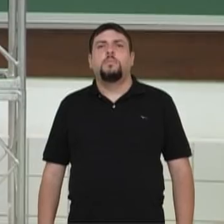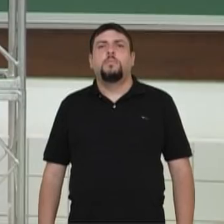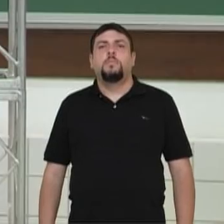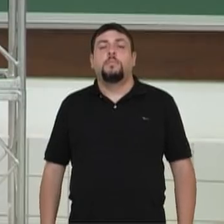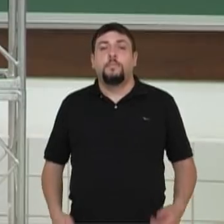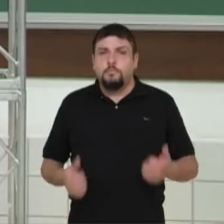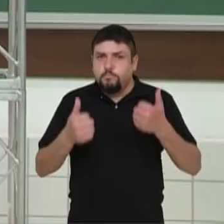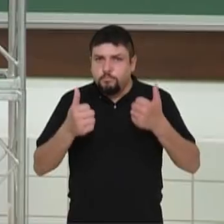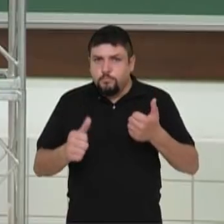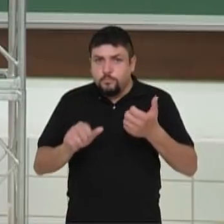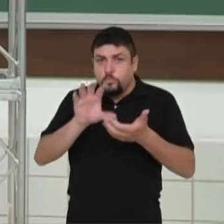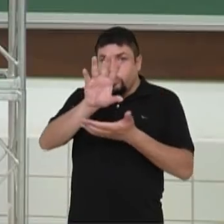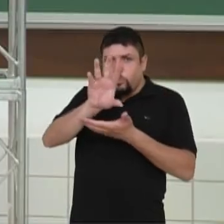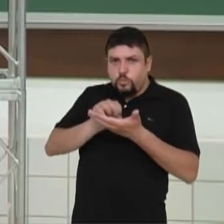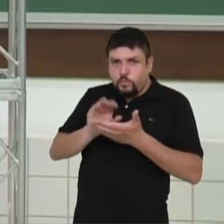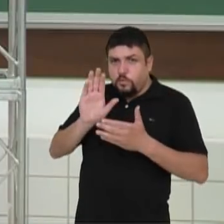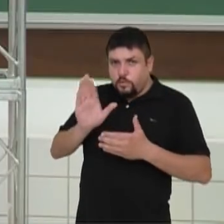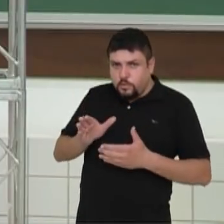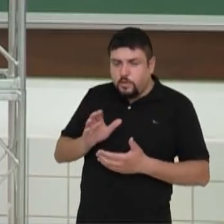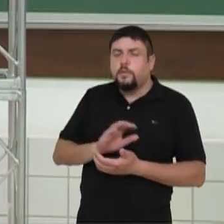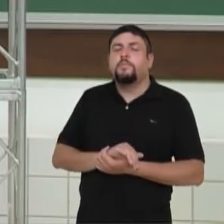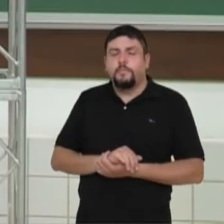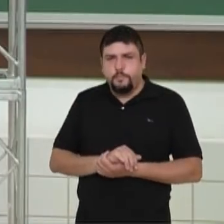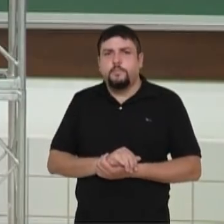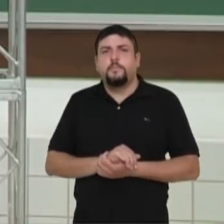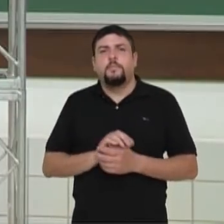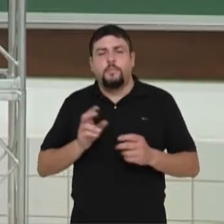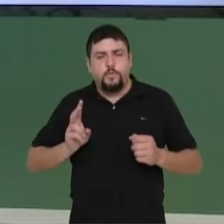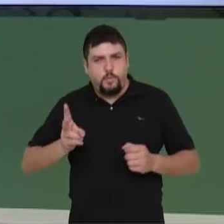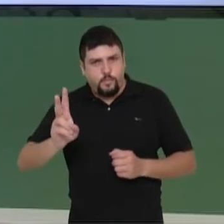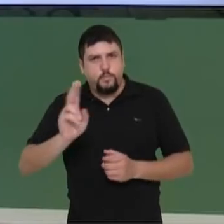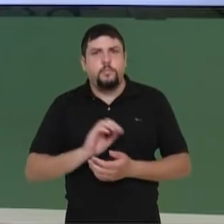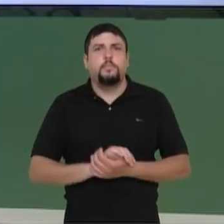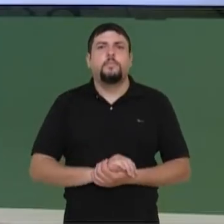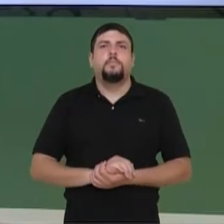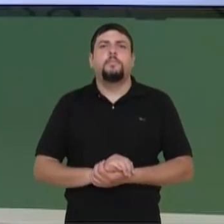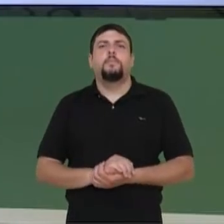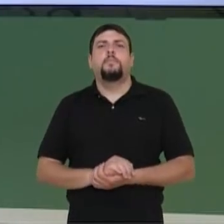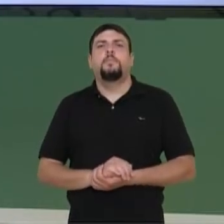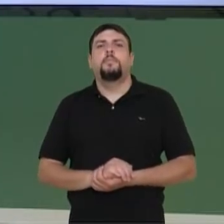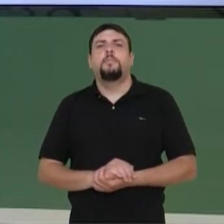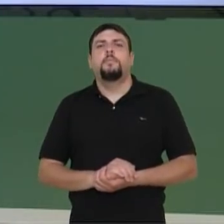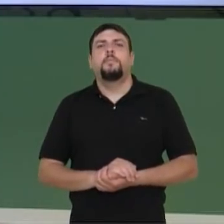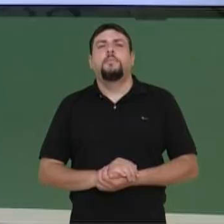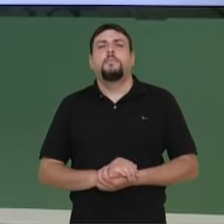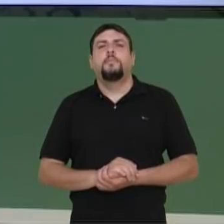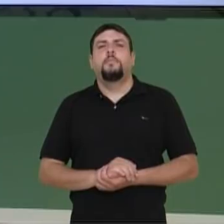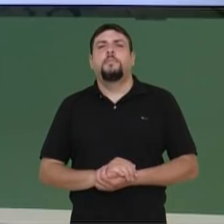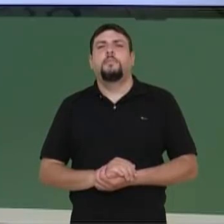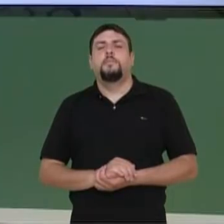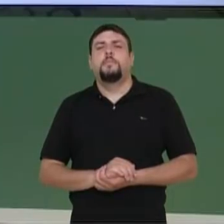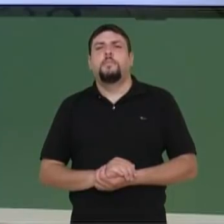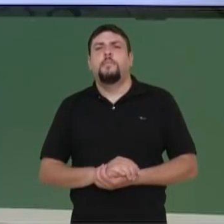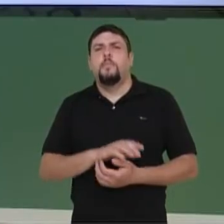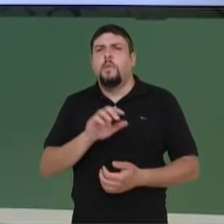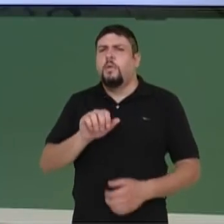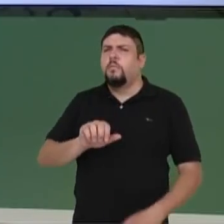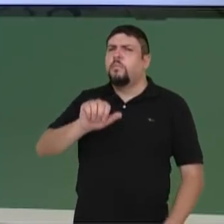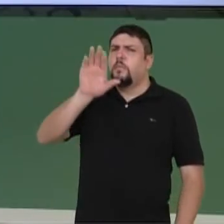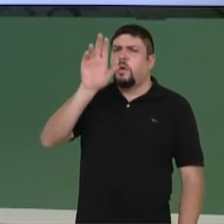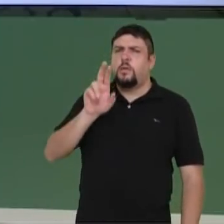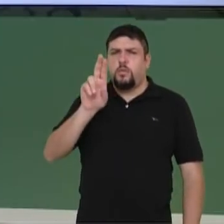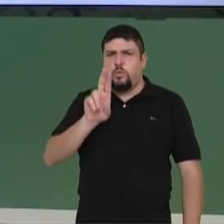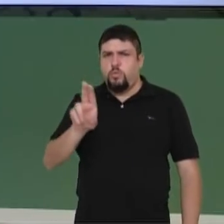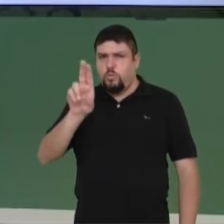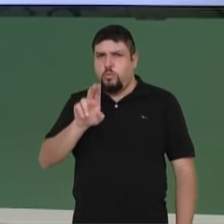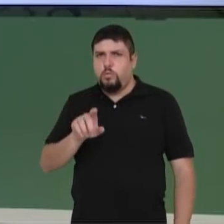E aí, pessoal, anotaram o que o professor pediu? Vamos continuando então. As medidas mais comuns, você pode até ir já